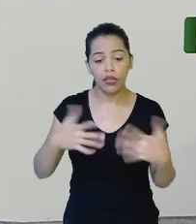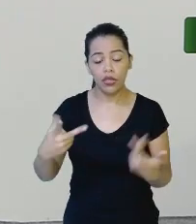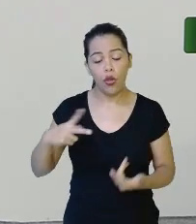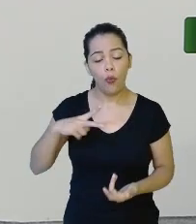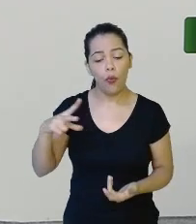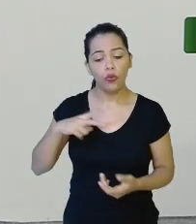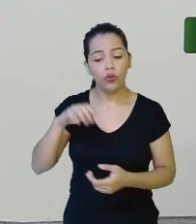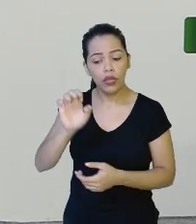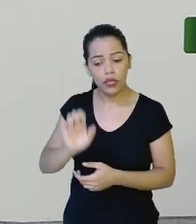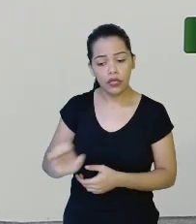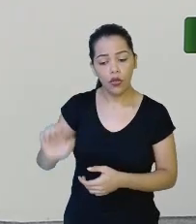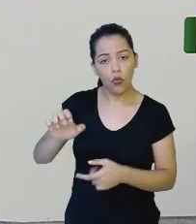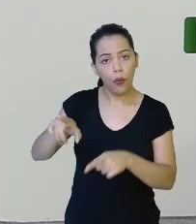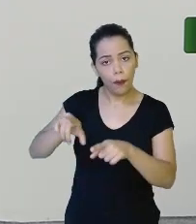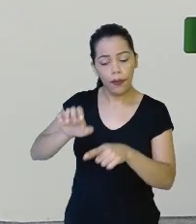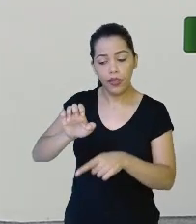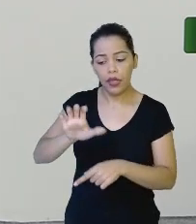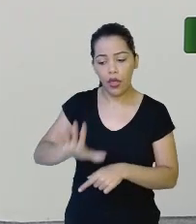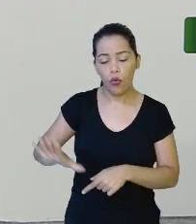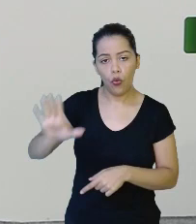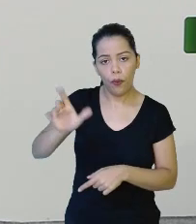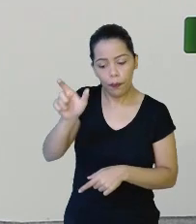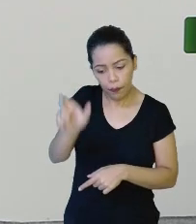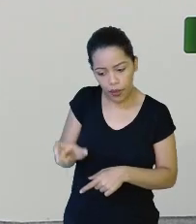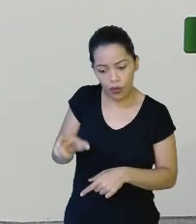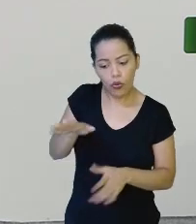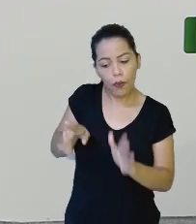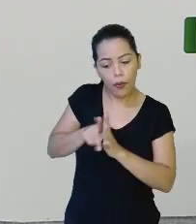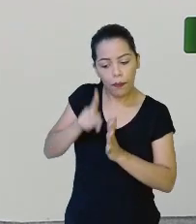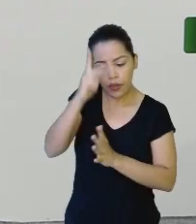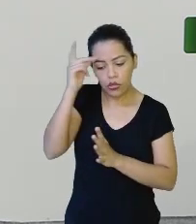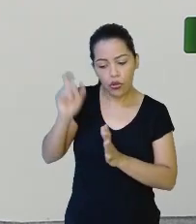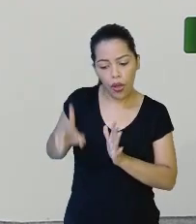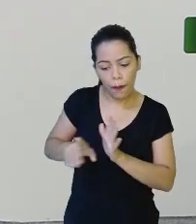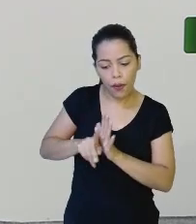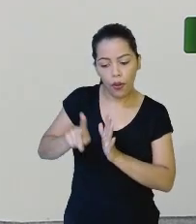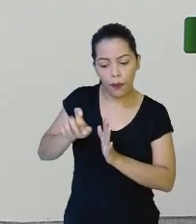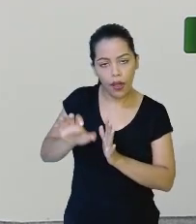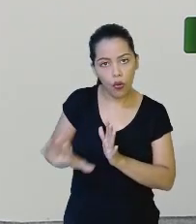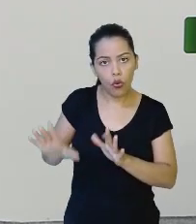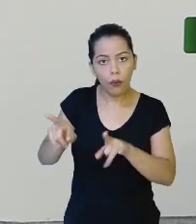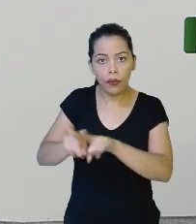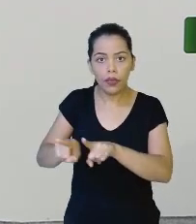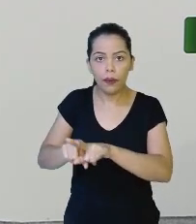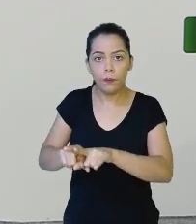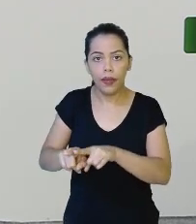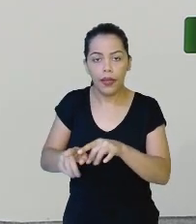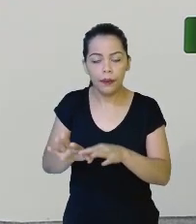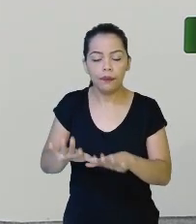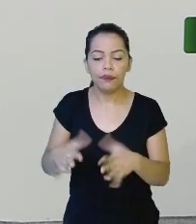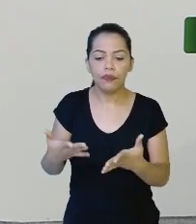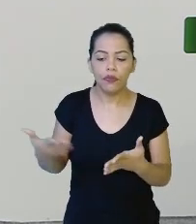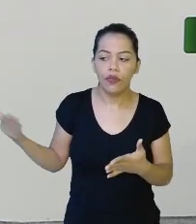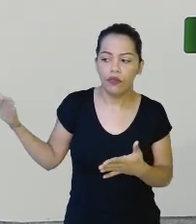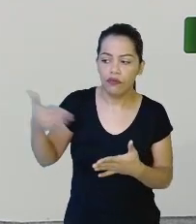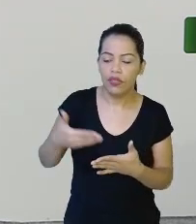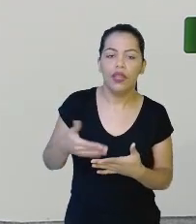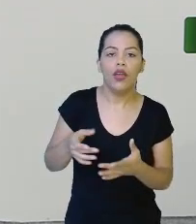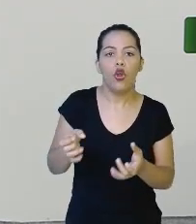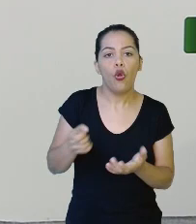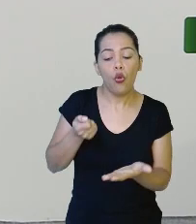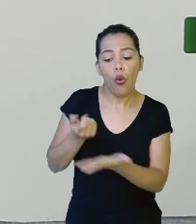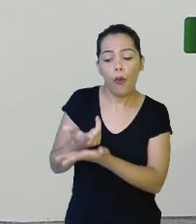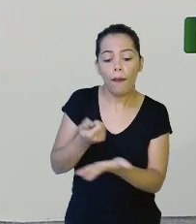os europeus, eles compravam essas pessoas, né, que vinham da África através